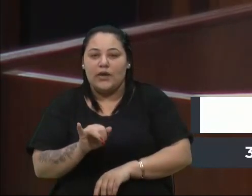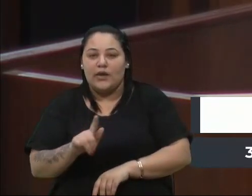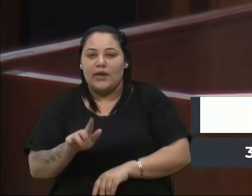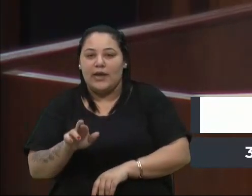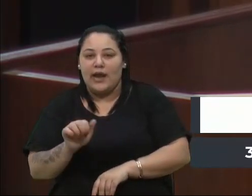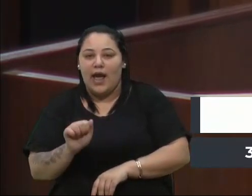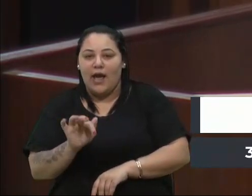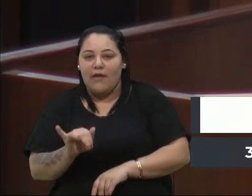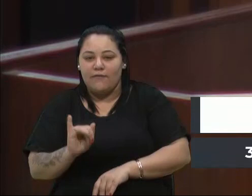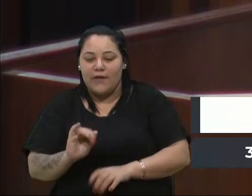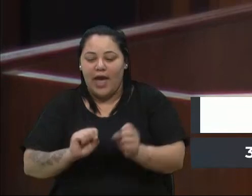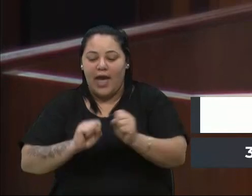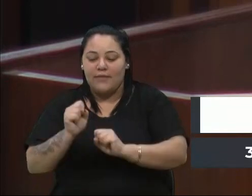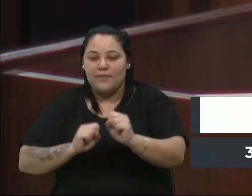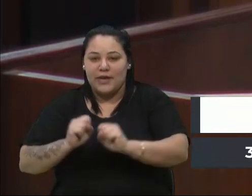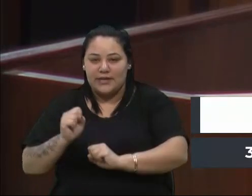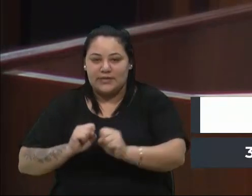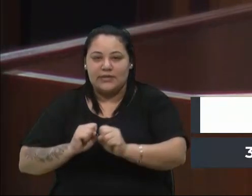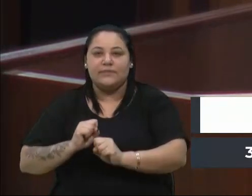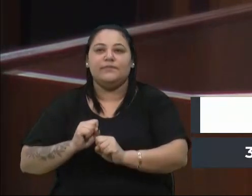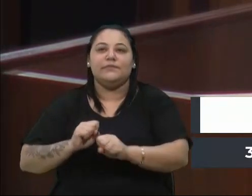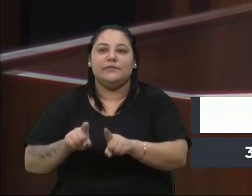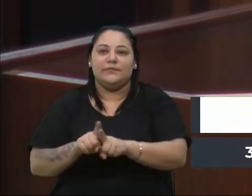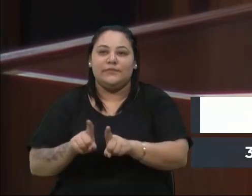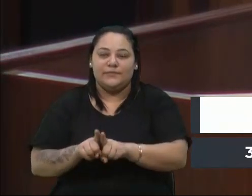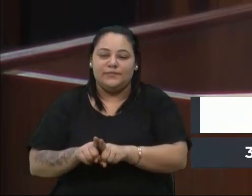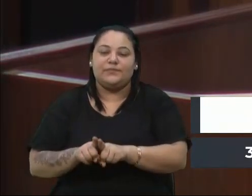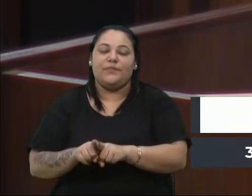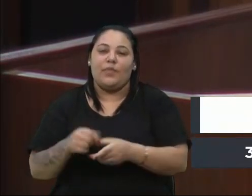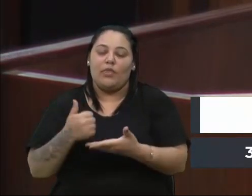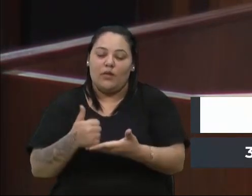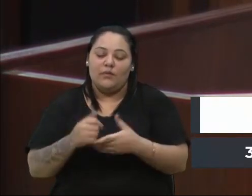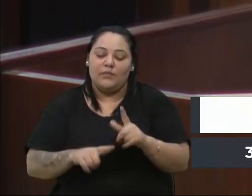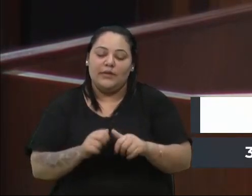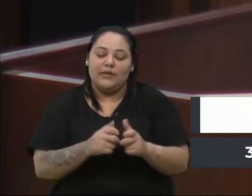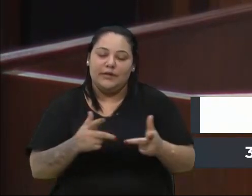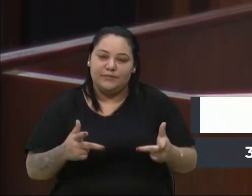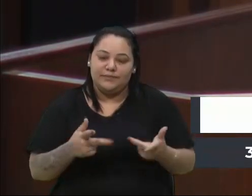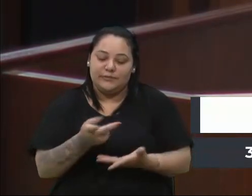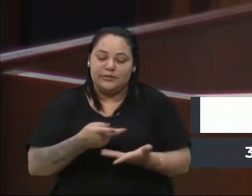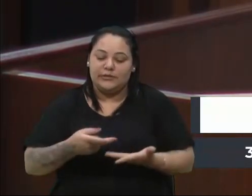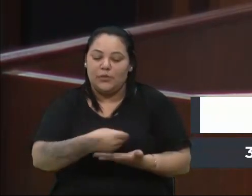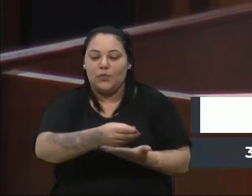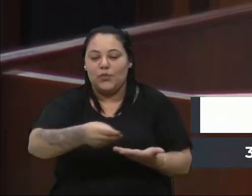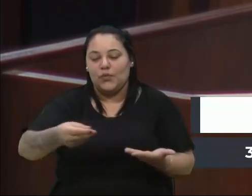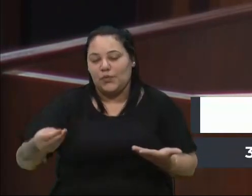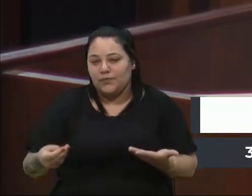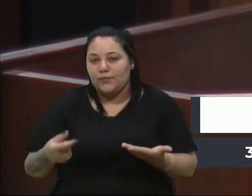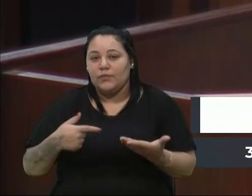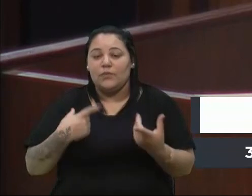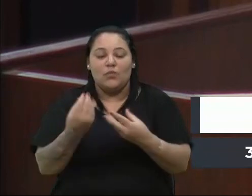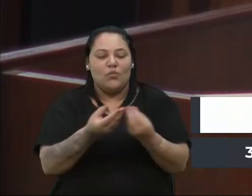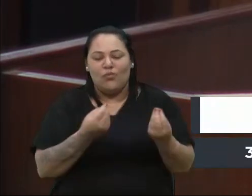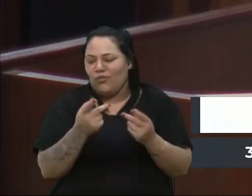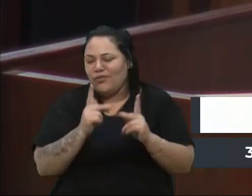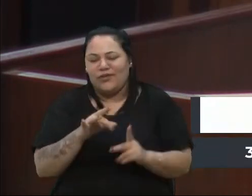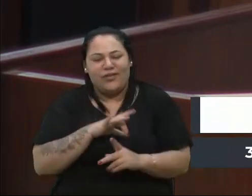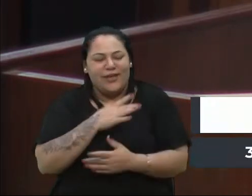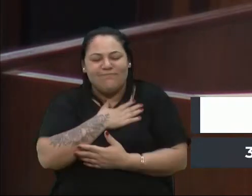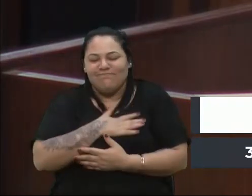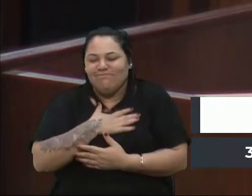atualmente, o Michel Krieger no material visual. Precisei nominar essas pessoas porque é muita gente que eu tenho honra de poder contar na equipe